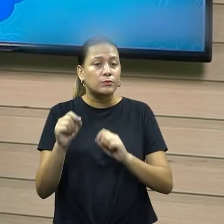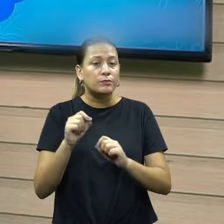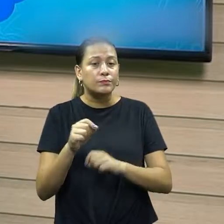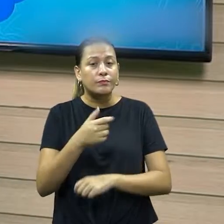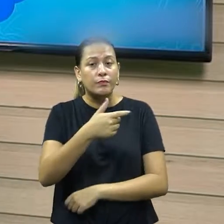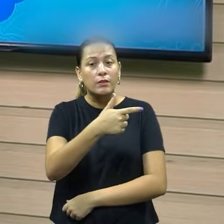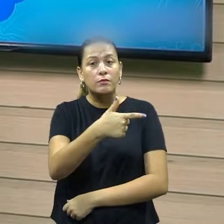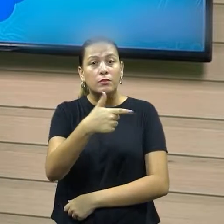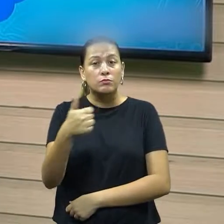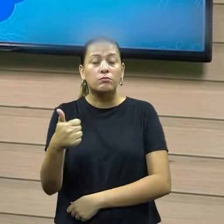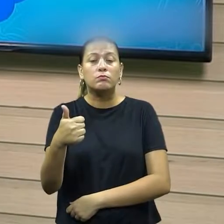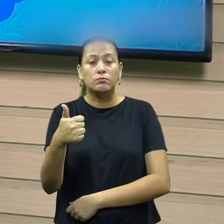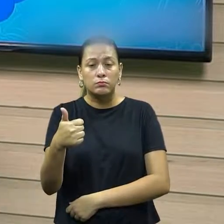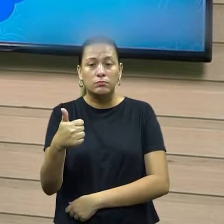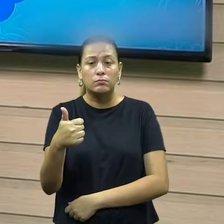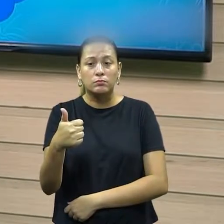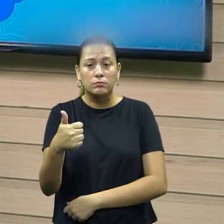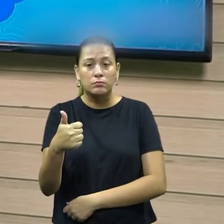nomear